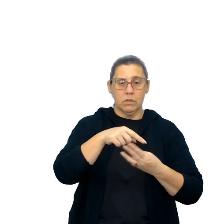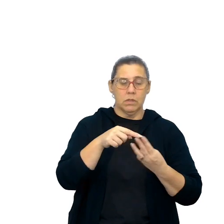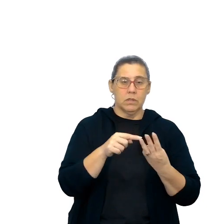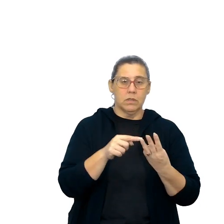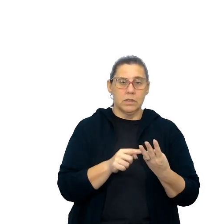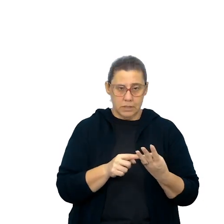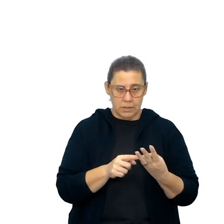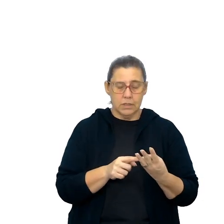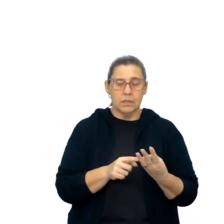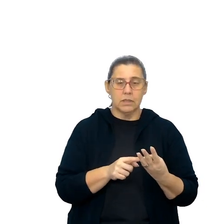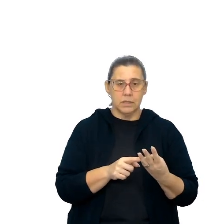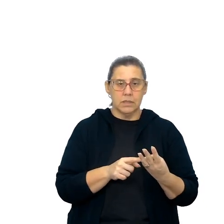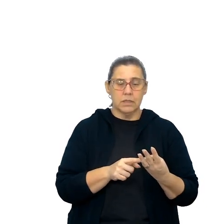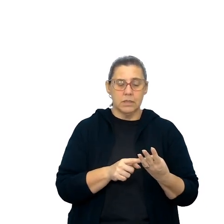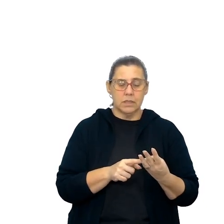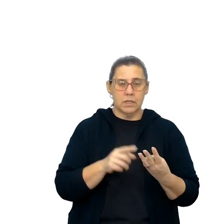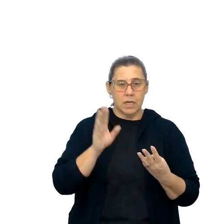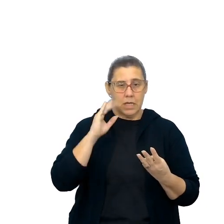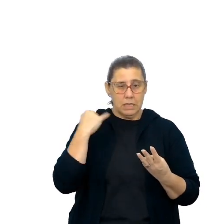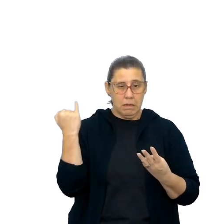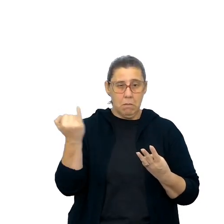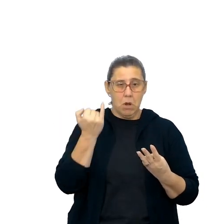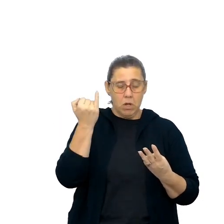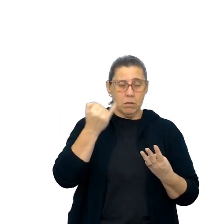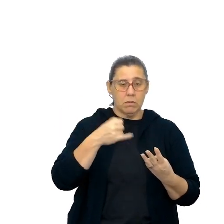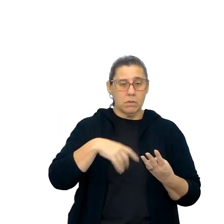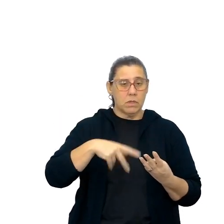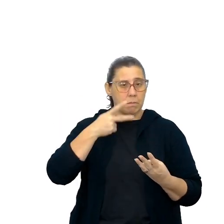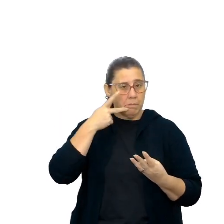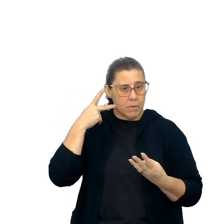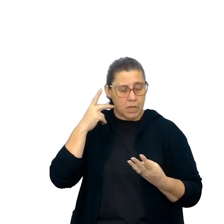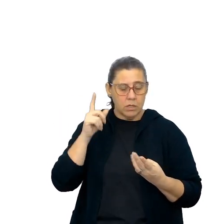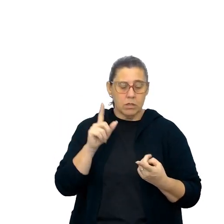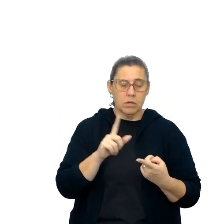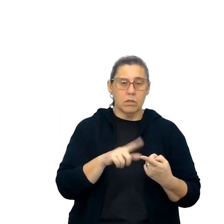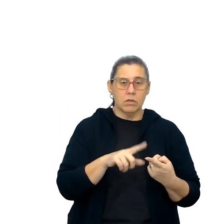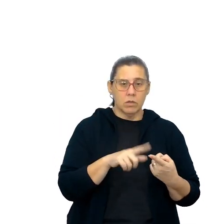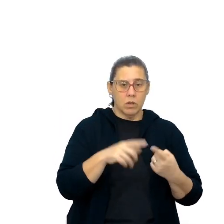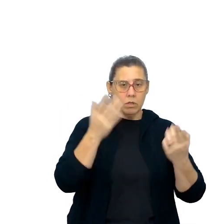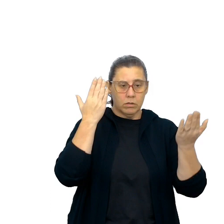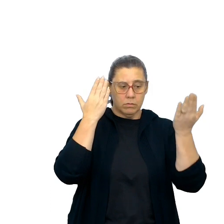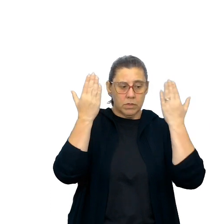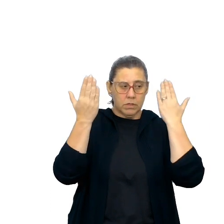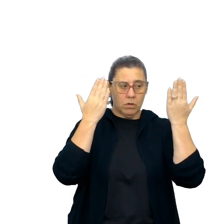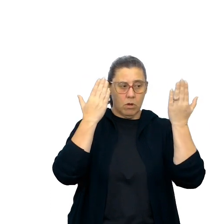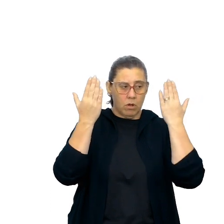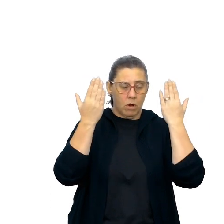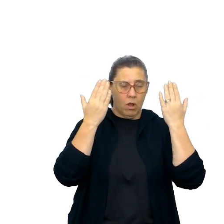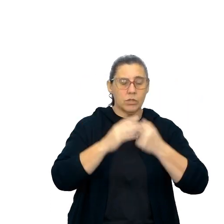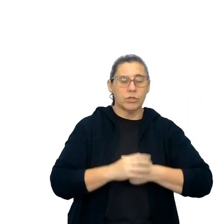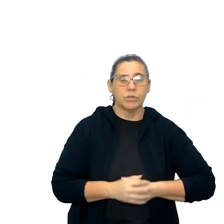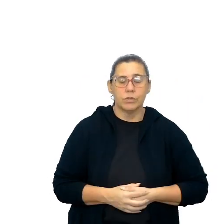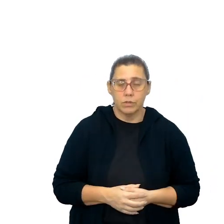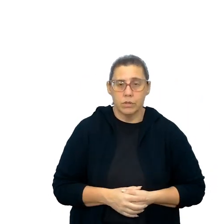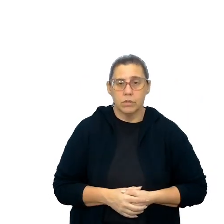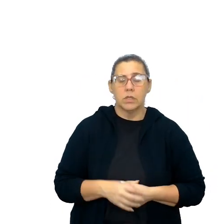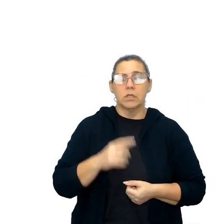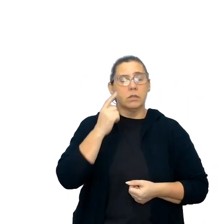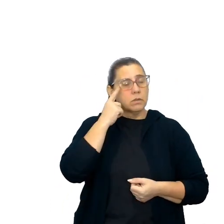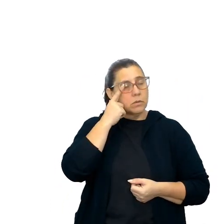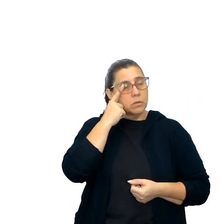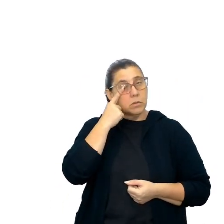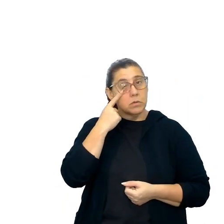processos determinados por Piaget, que são os processos de tempo psicológico, que são aqueles que